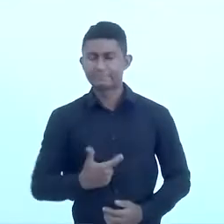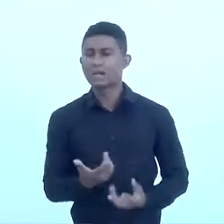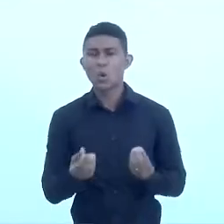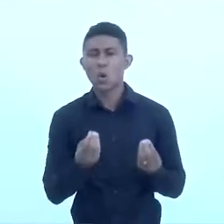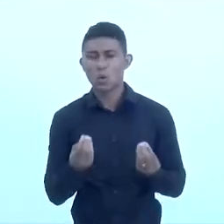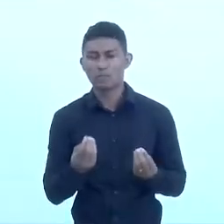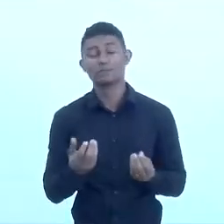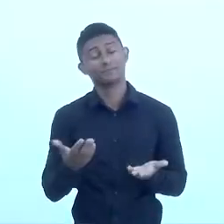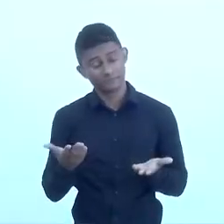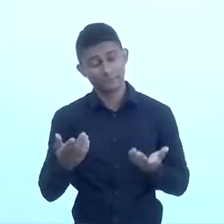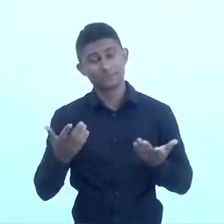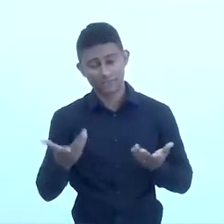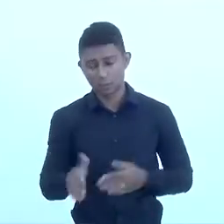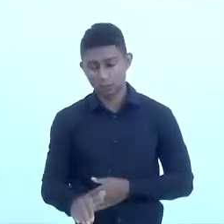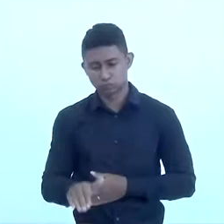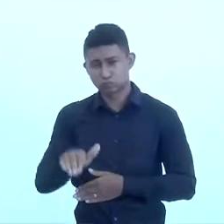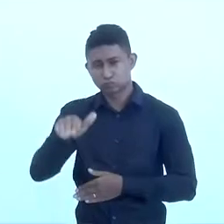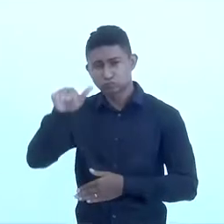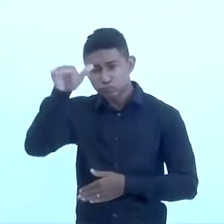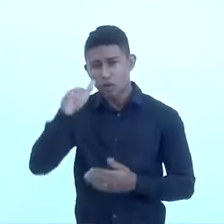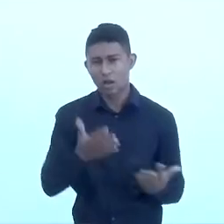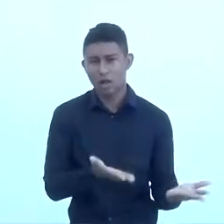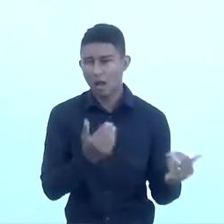gente se forma ali, né?